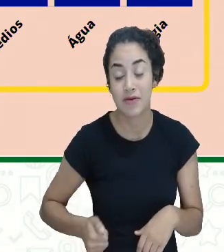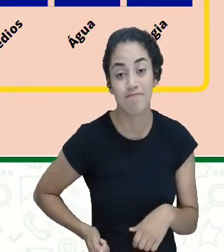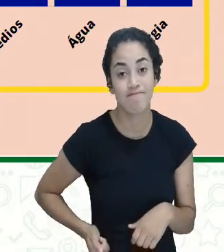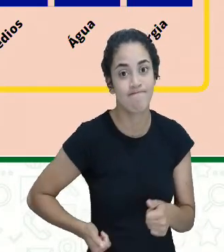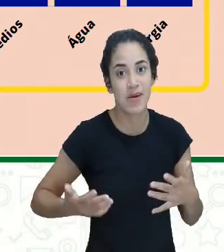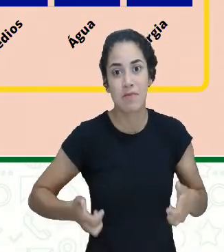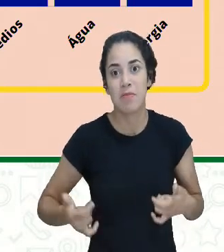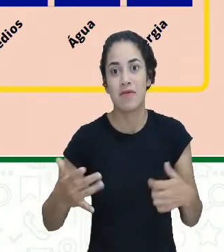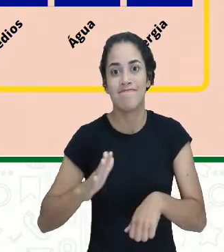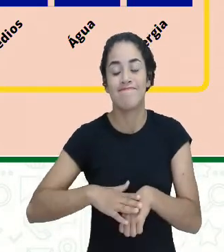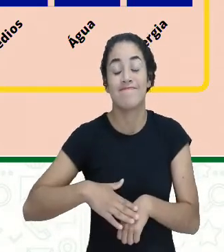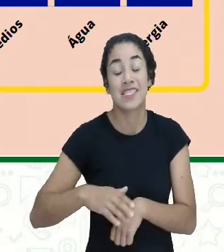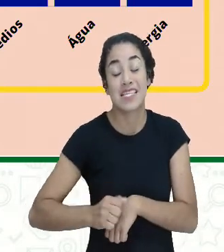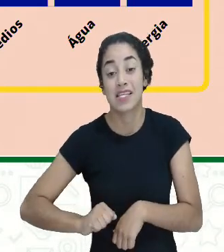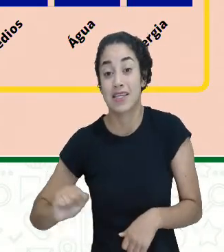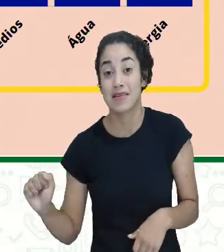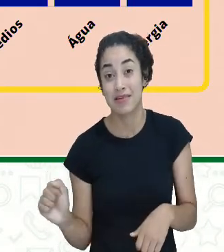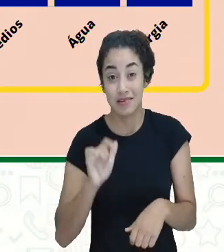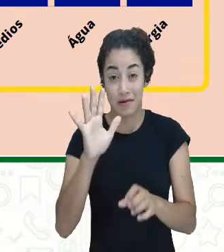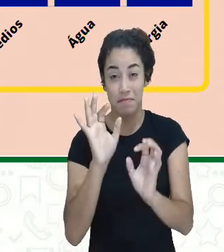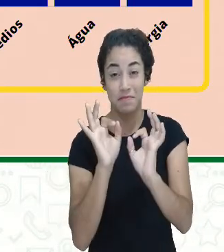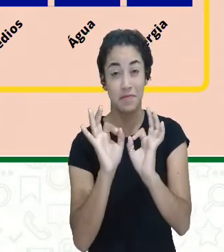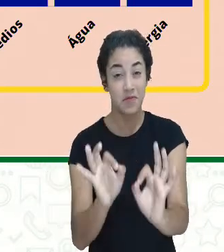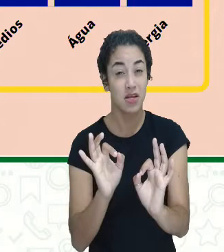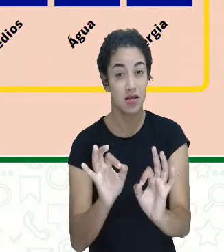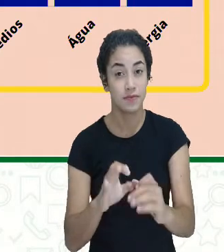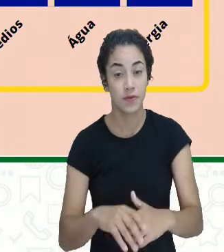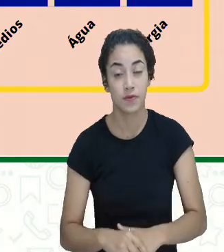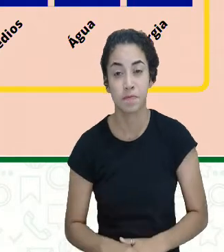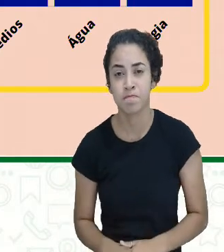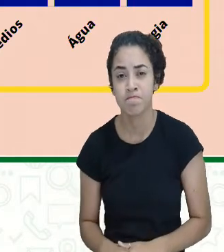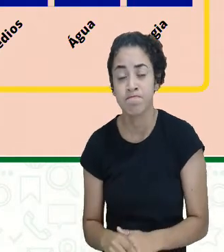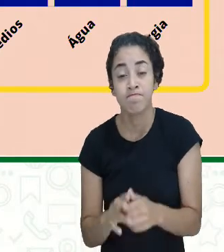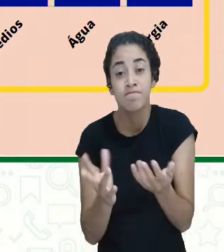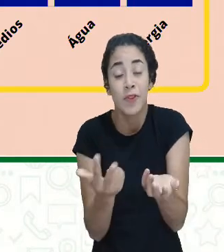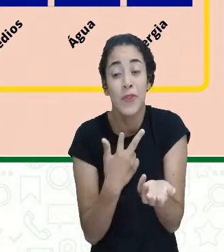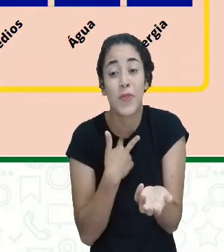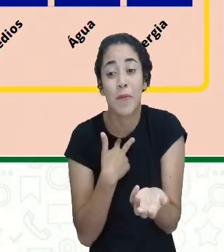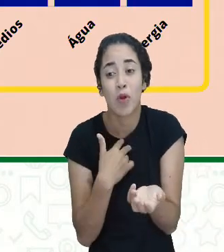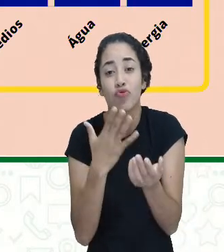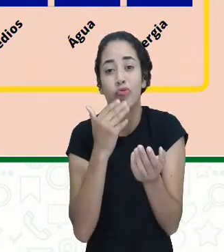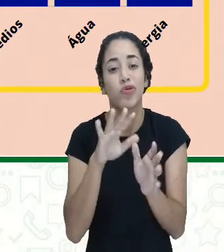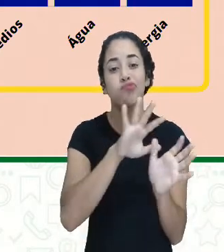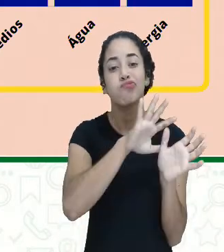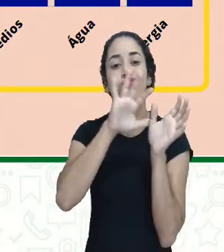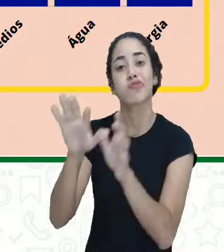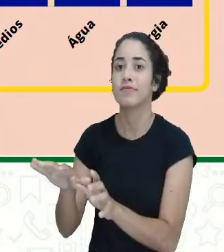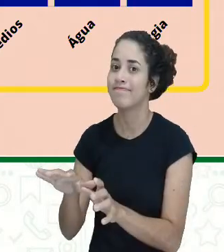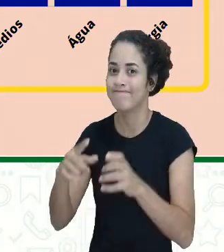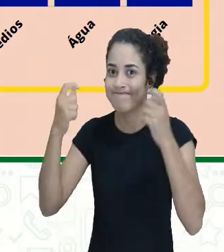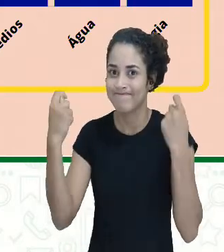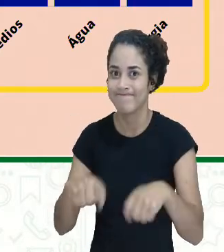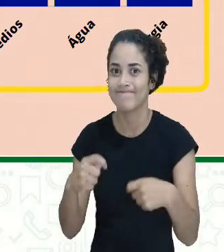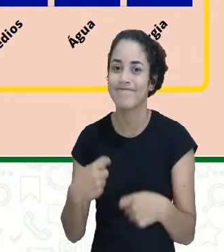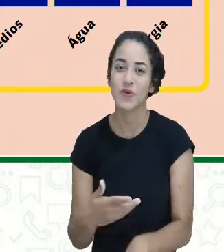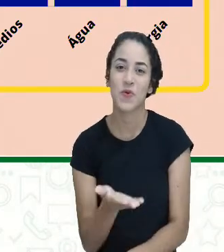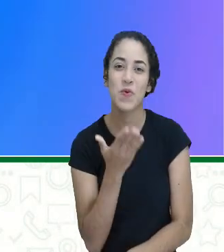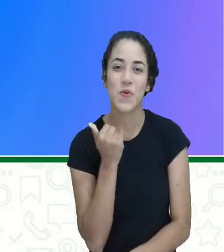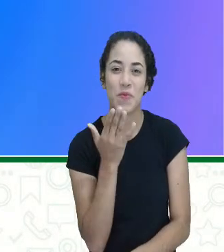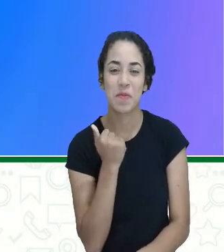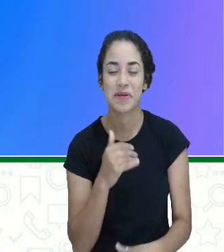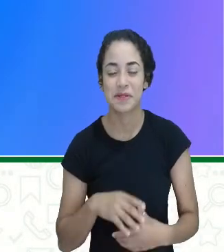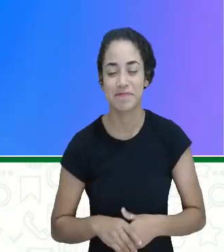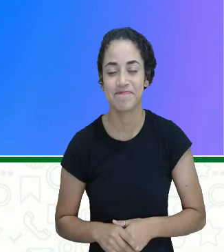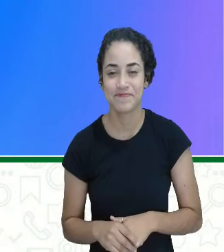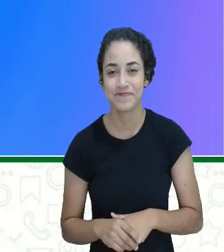hoje, né? É o mais caro de fato. E você não pode viver sem. Então, tá? Vamos lá